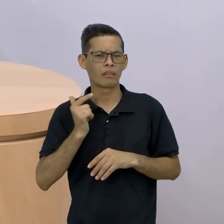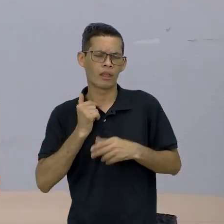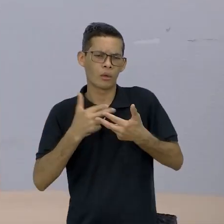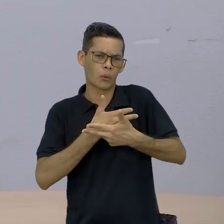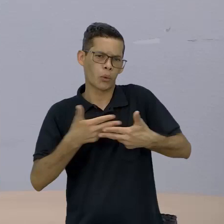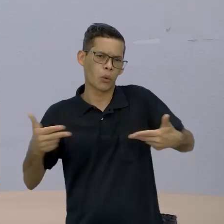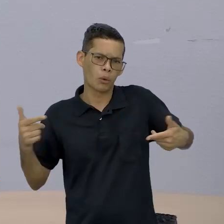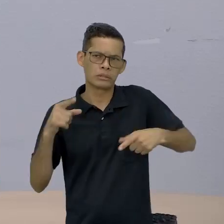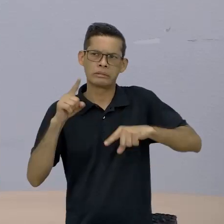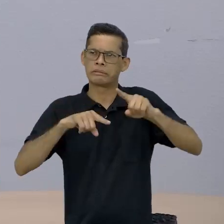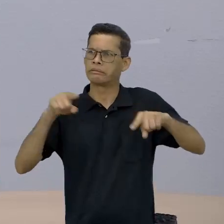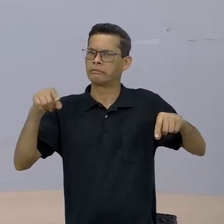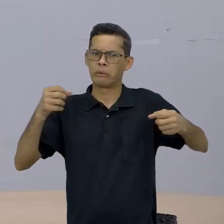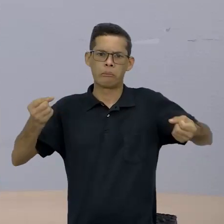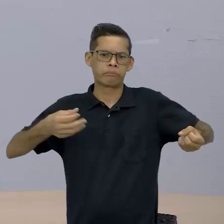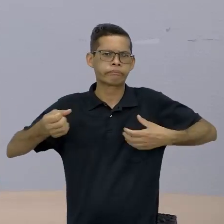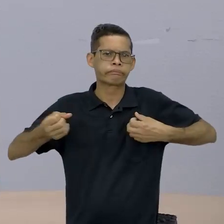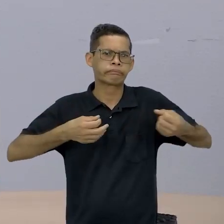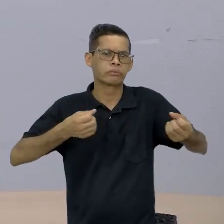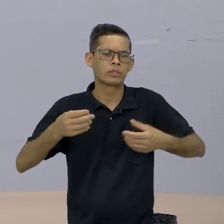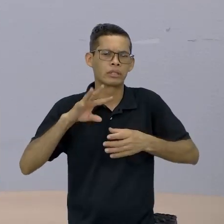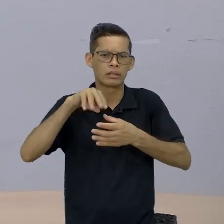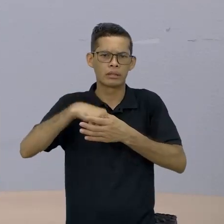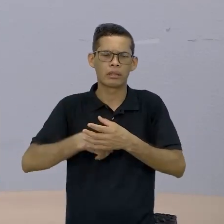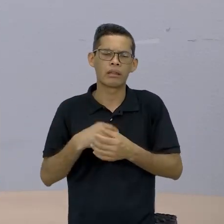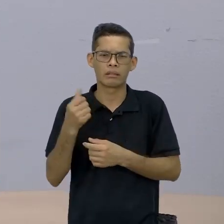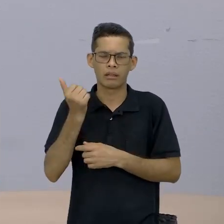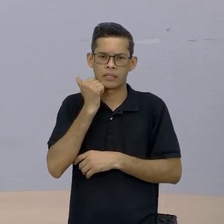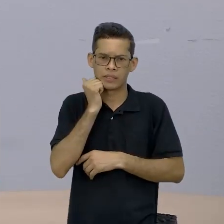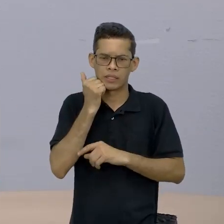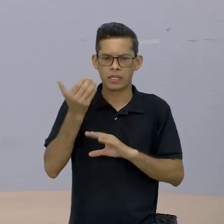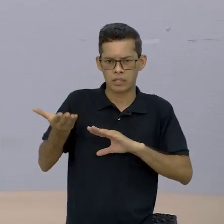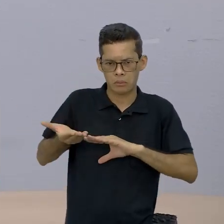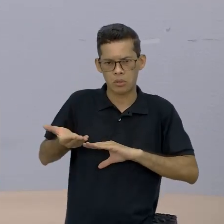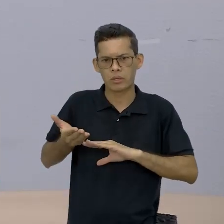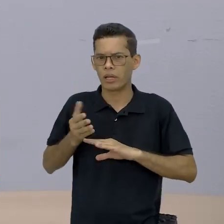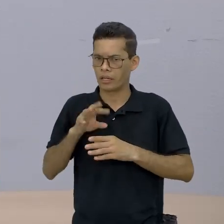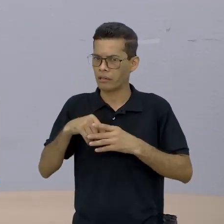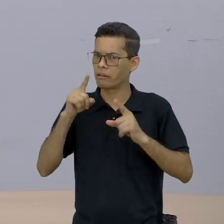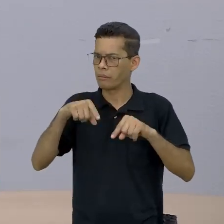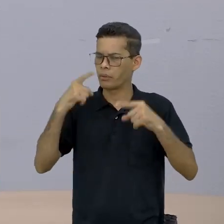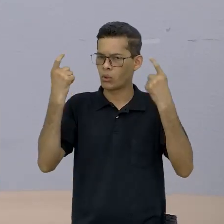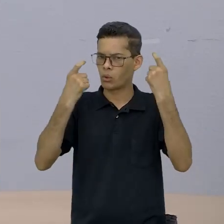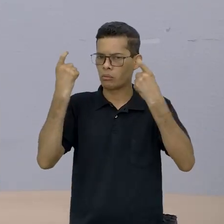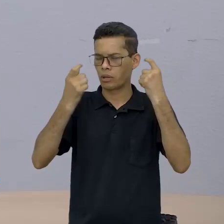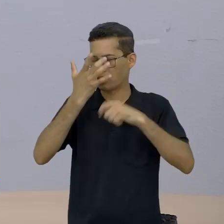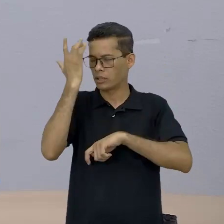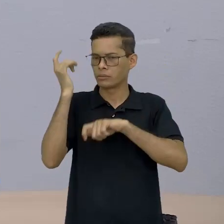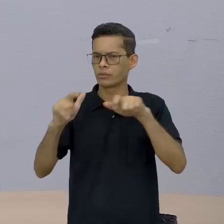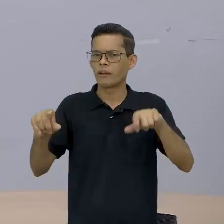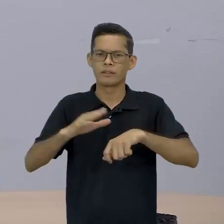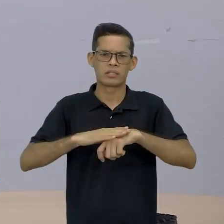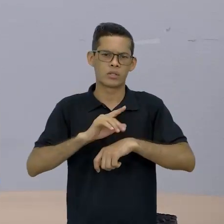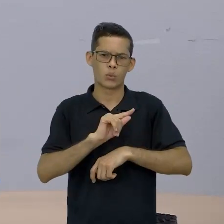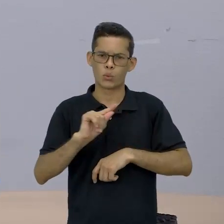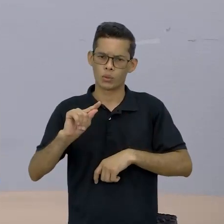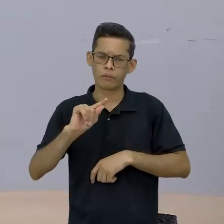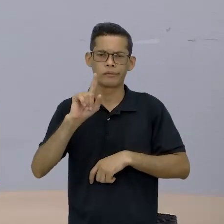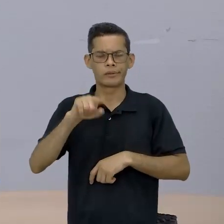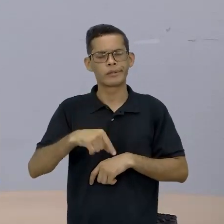acontecendo na ciência moderna, e que isso é algo preocupante, é que muitas vezes as pessoas acabam